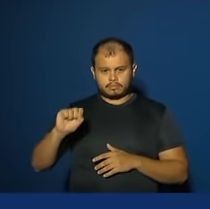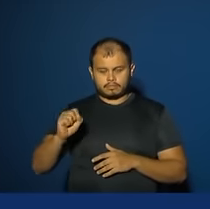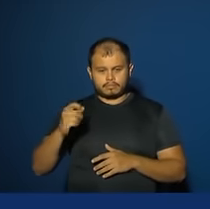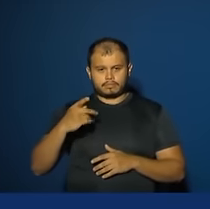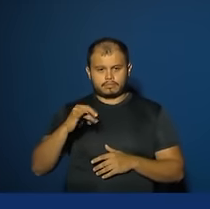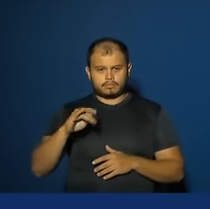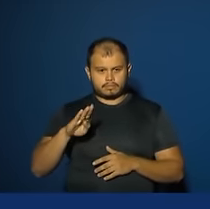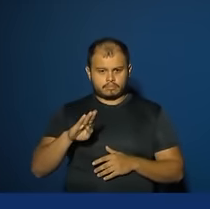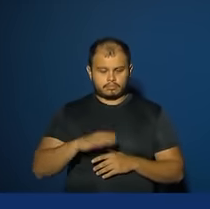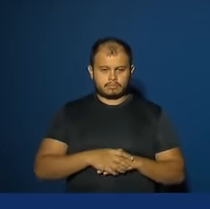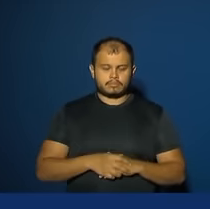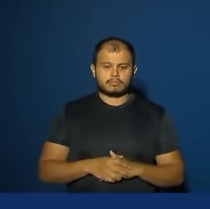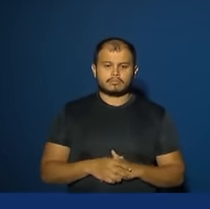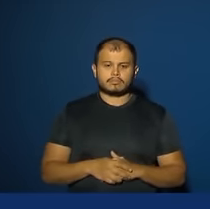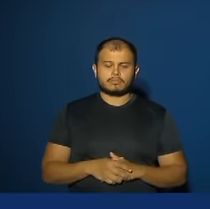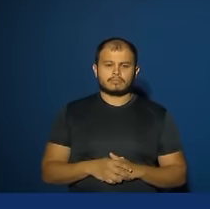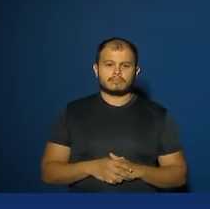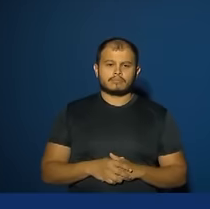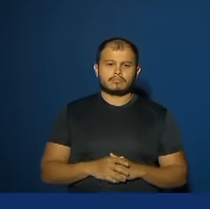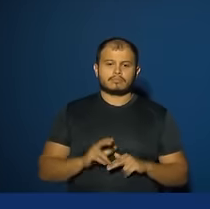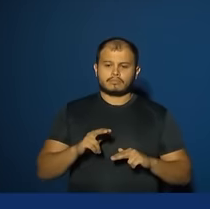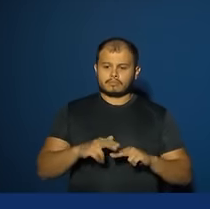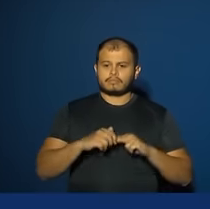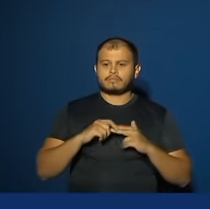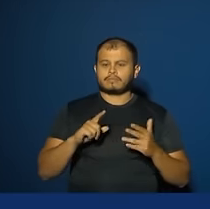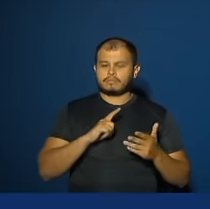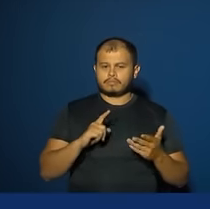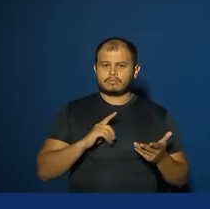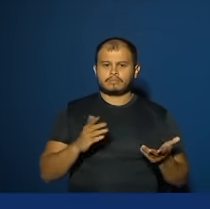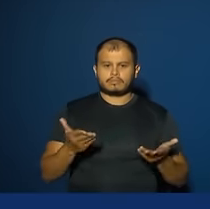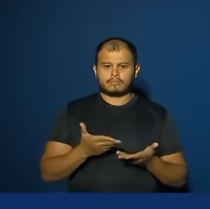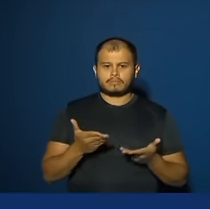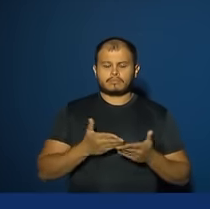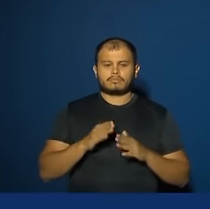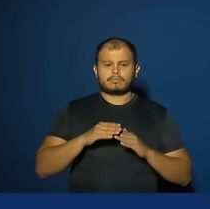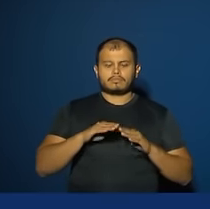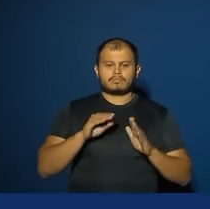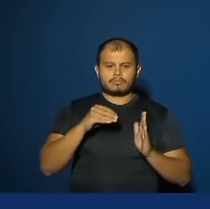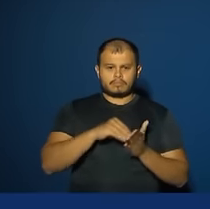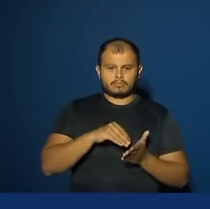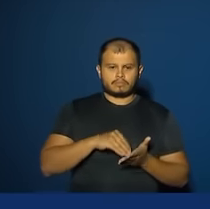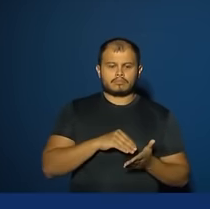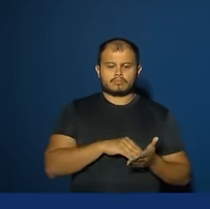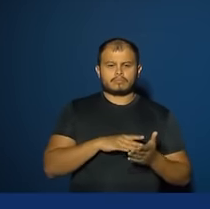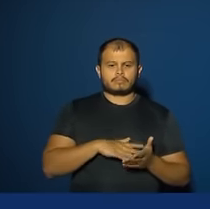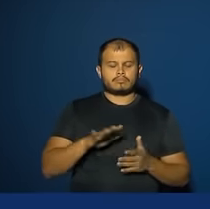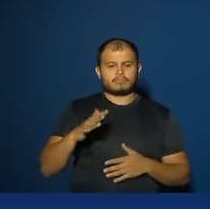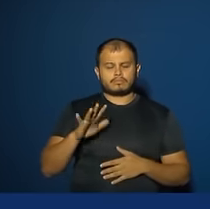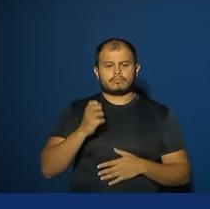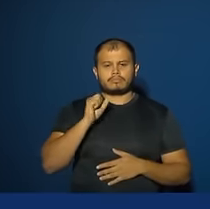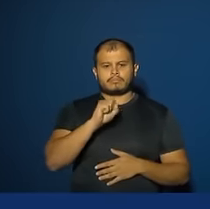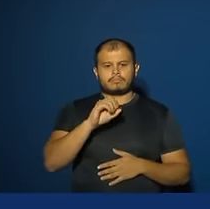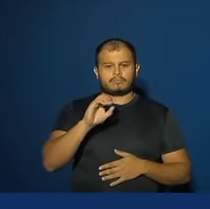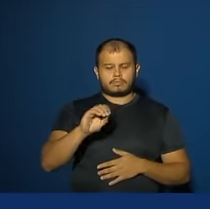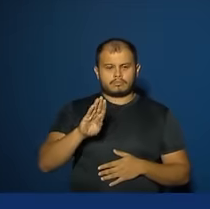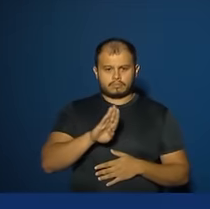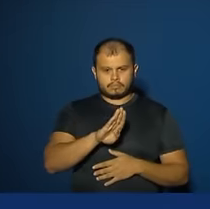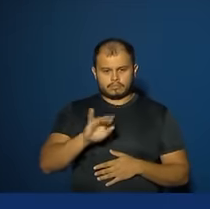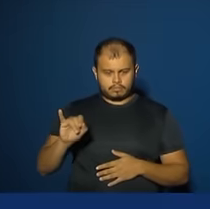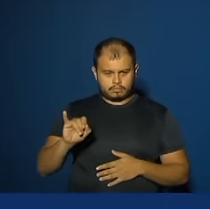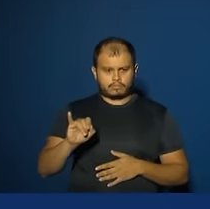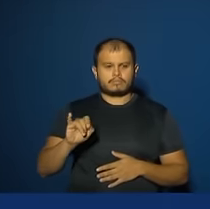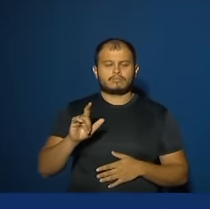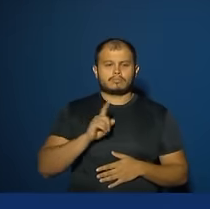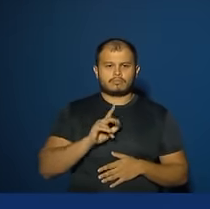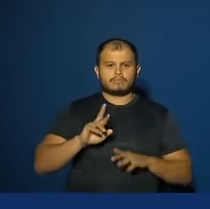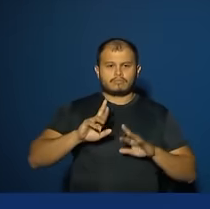Então, fica... Por isso que a gente fica com déficit primário do governo central nesse ano, na casa de 80 bilhões, bem